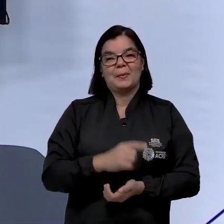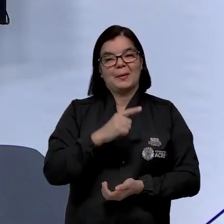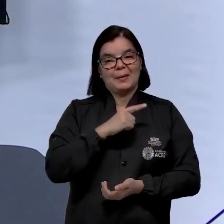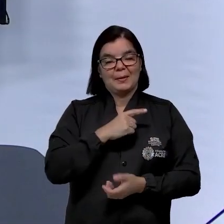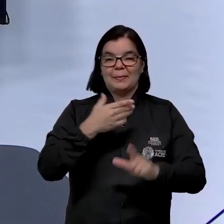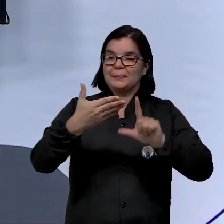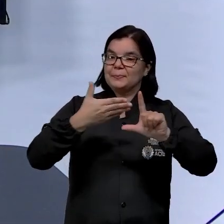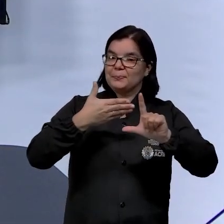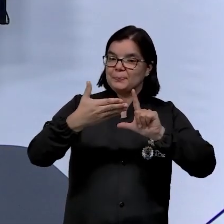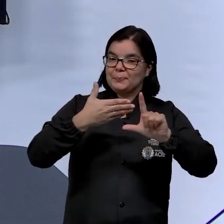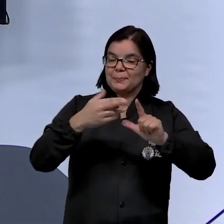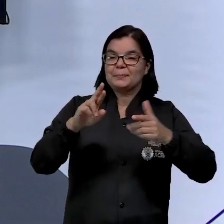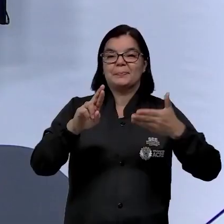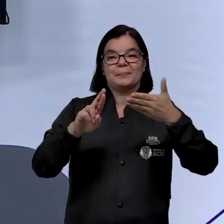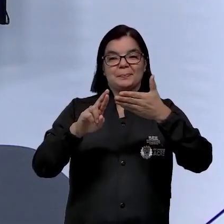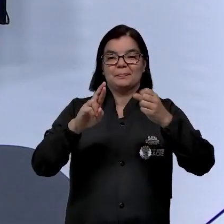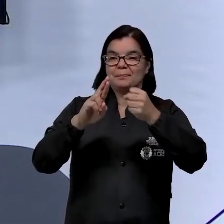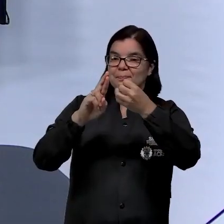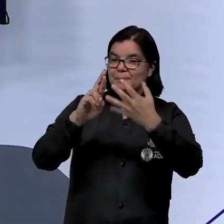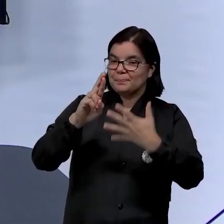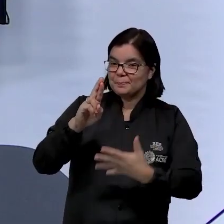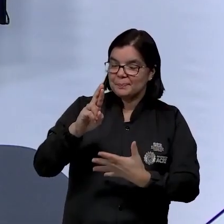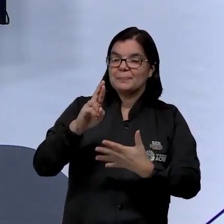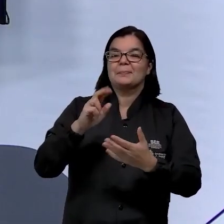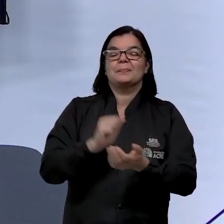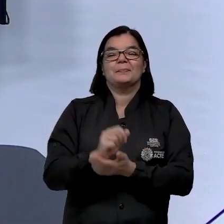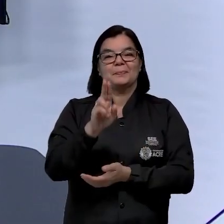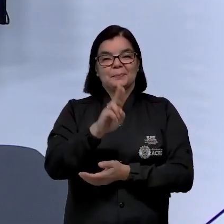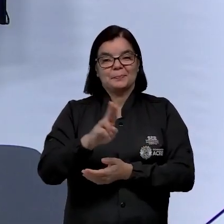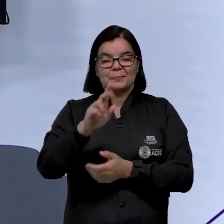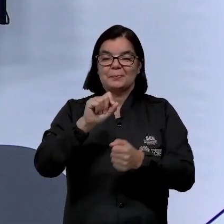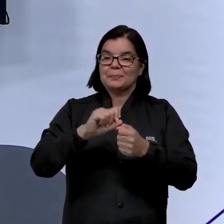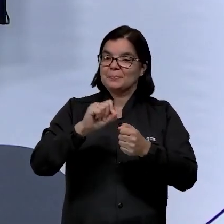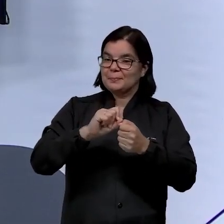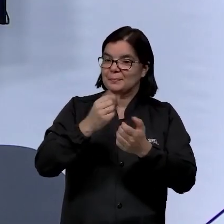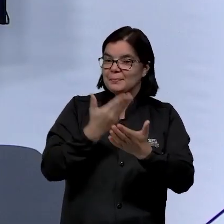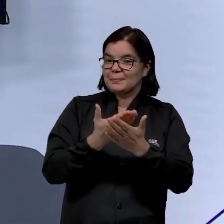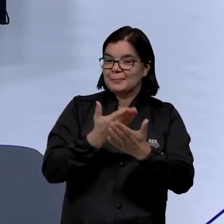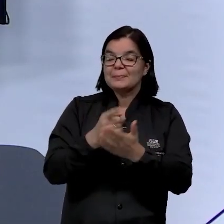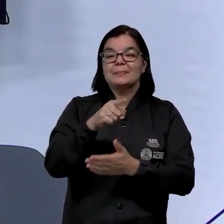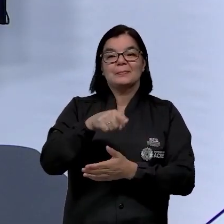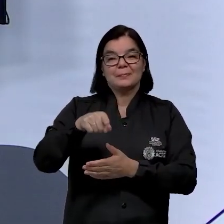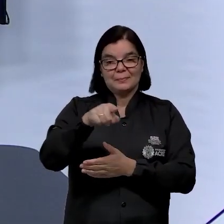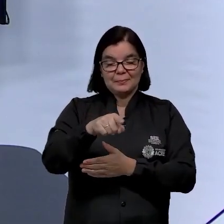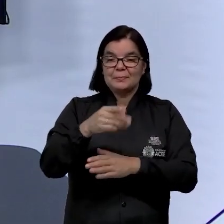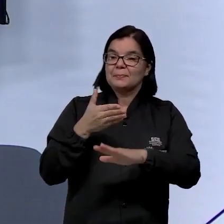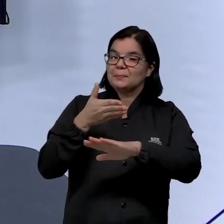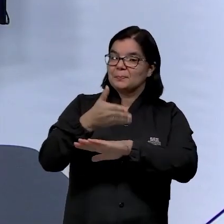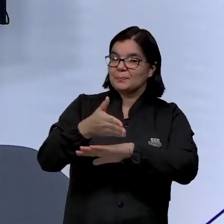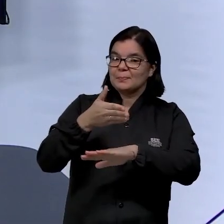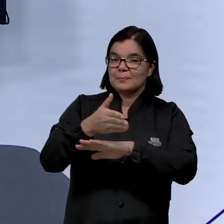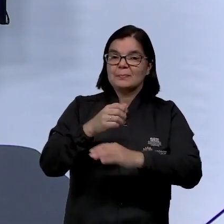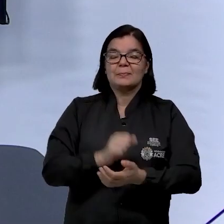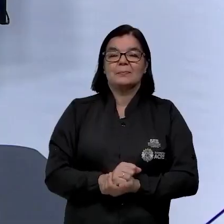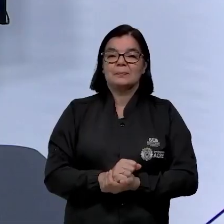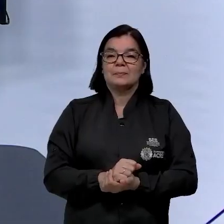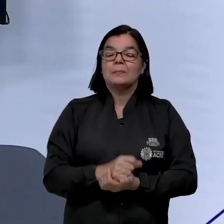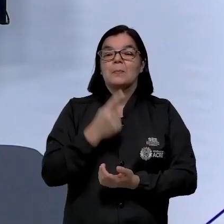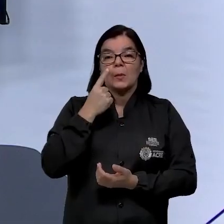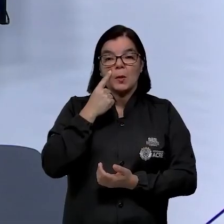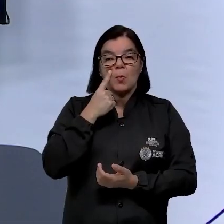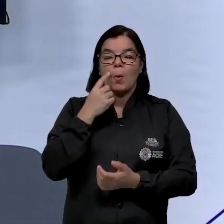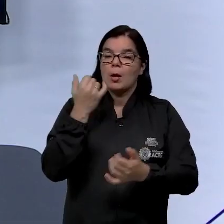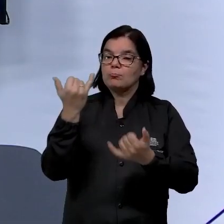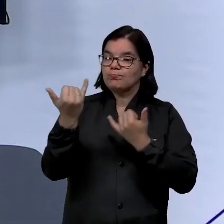nossa plataforma as referências que eu utilizei para produzir essa aula e você pode acessar, buscar